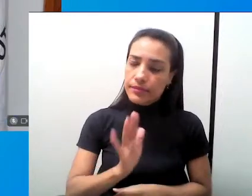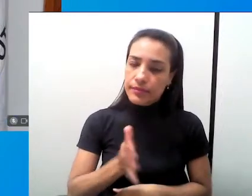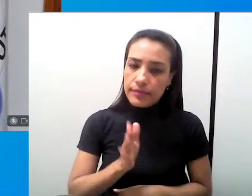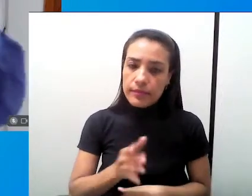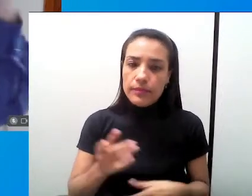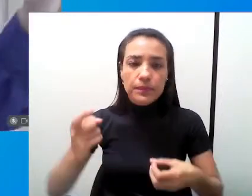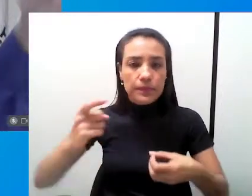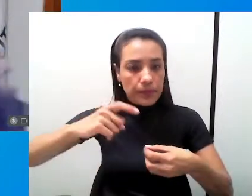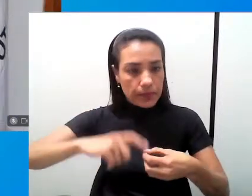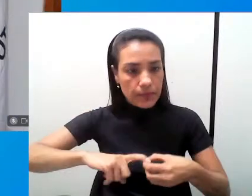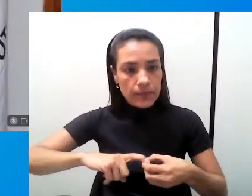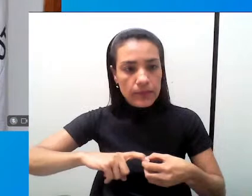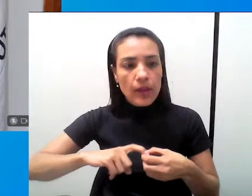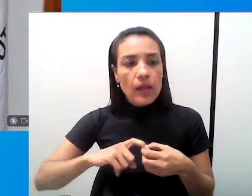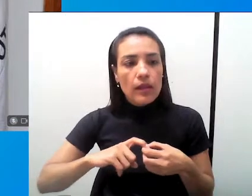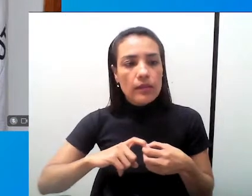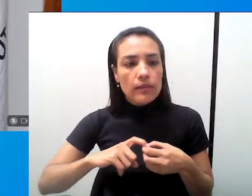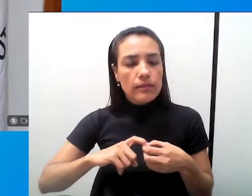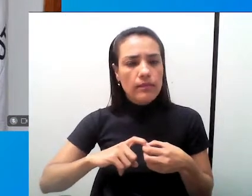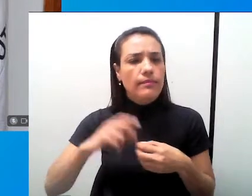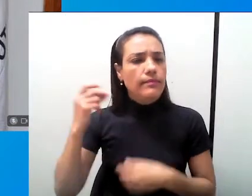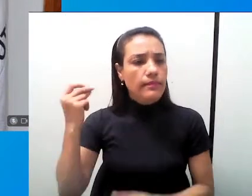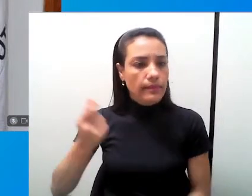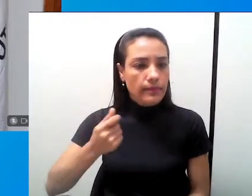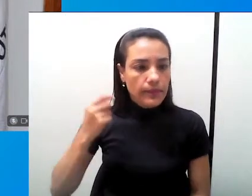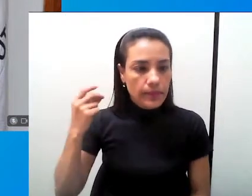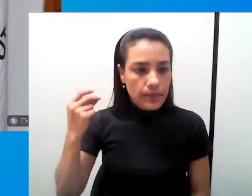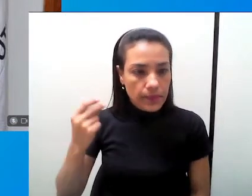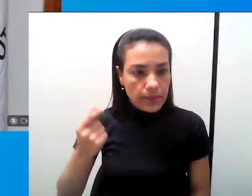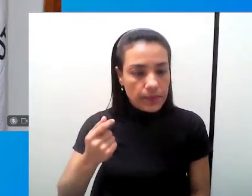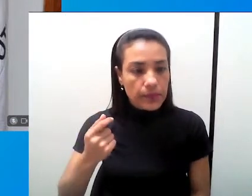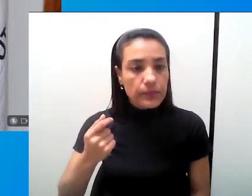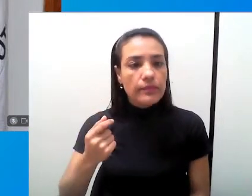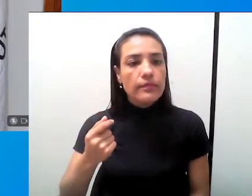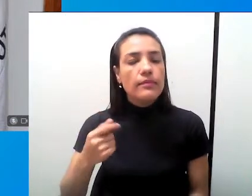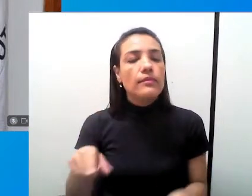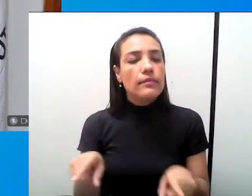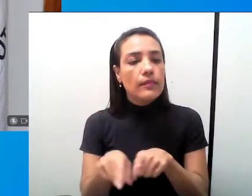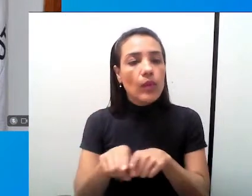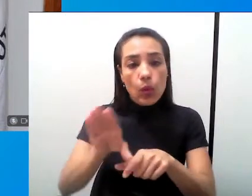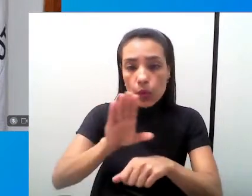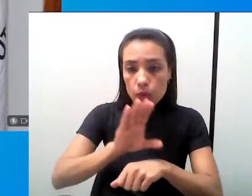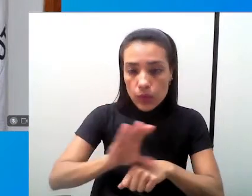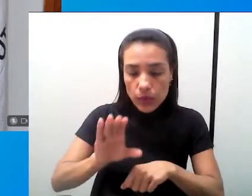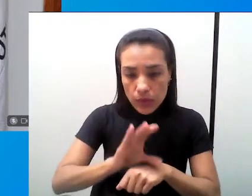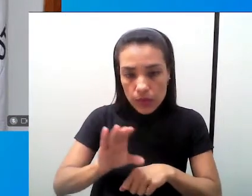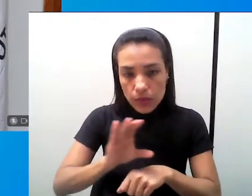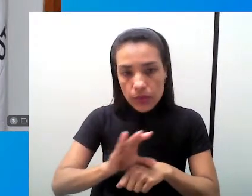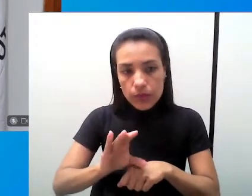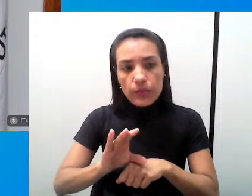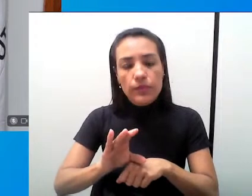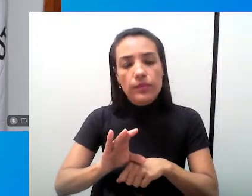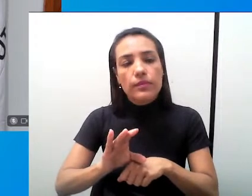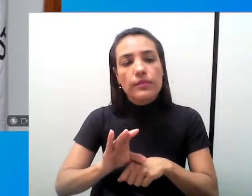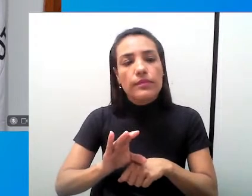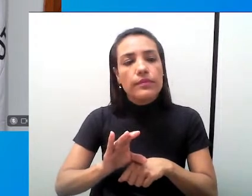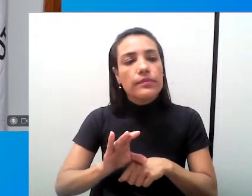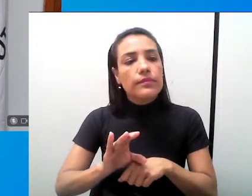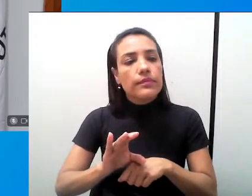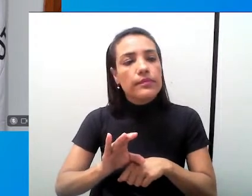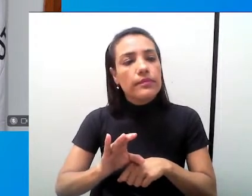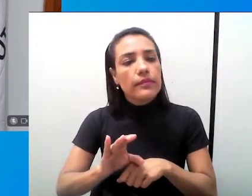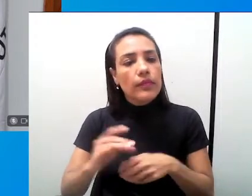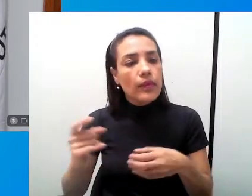parceria de longas datas com eles, já temos até, inclusive, cursos de. Um curso oferecido